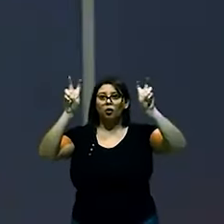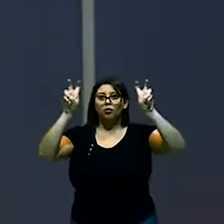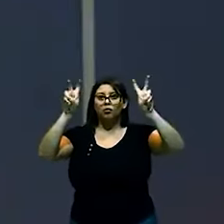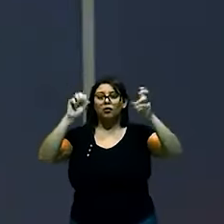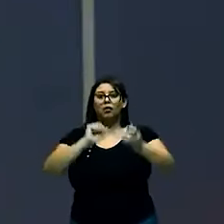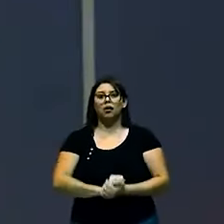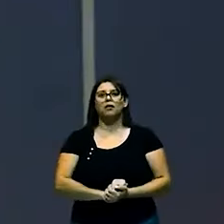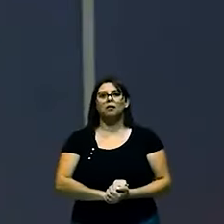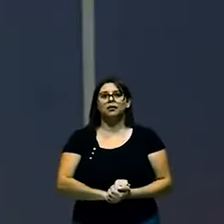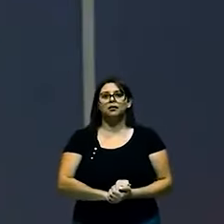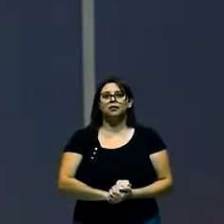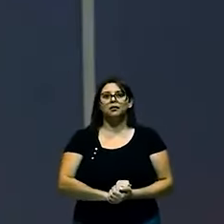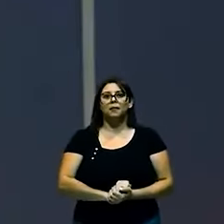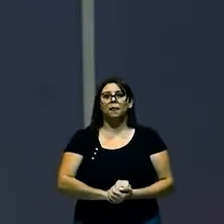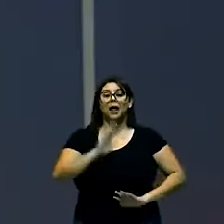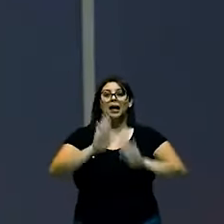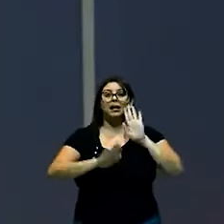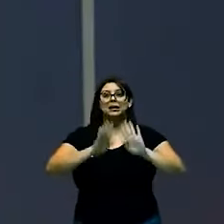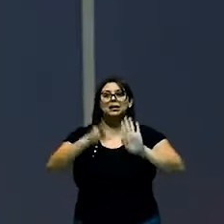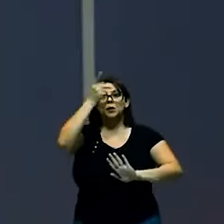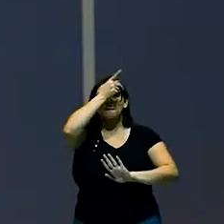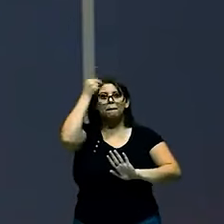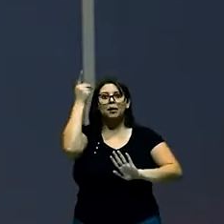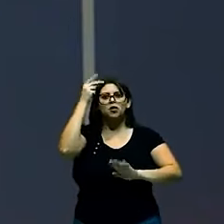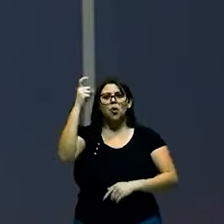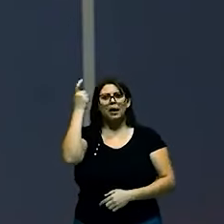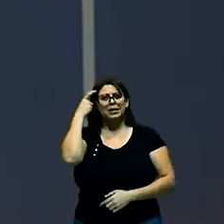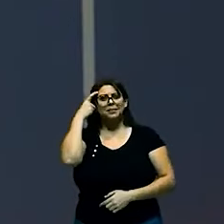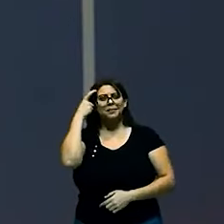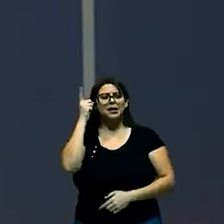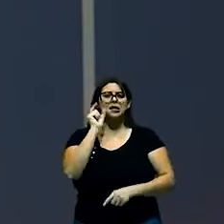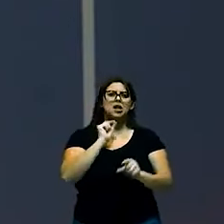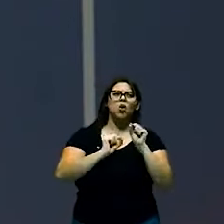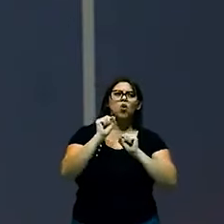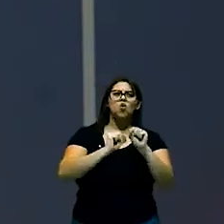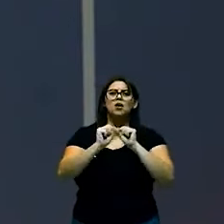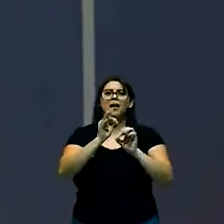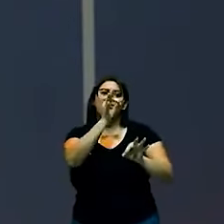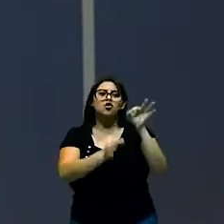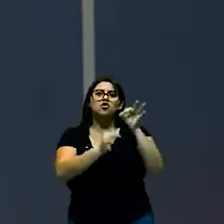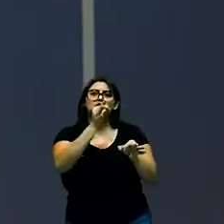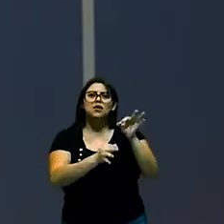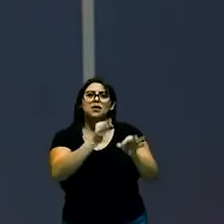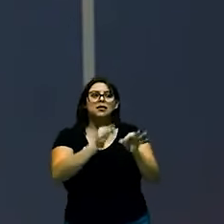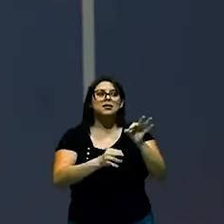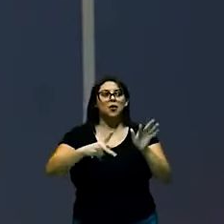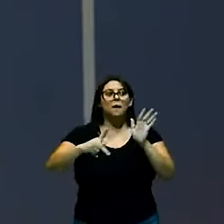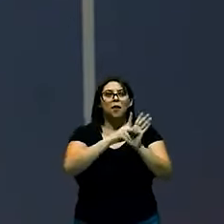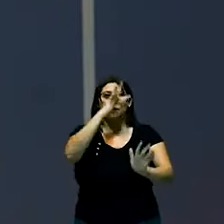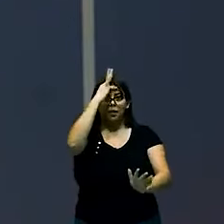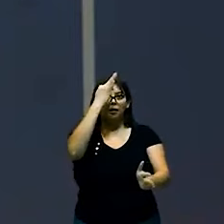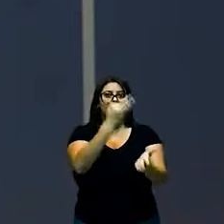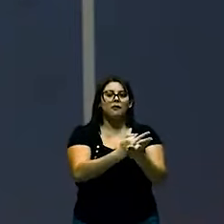Muitos pensam que as teses de Lutero eram sobre a justificação pela fé, mas não é. Era contra a venda da